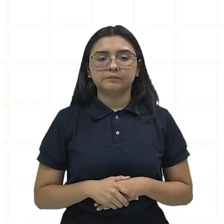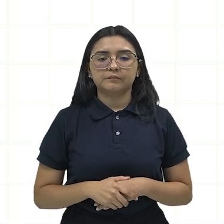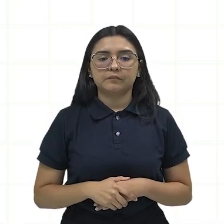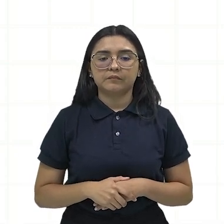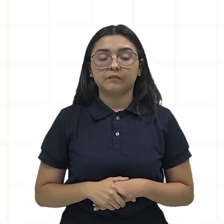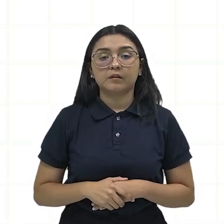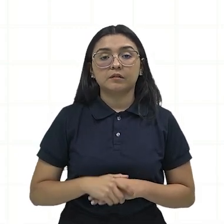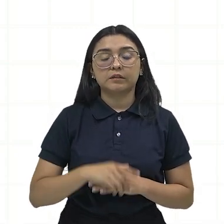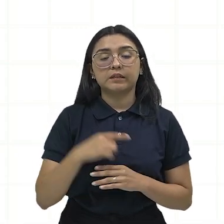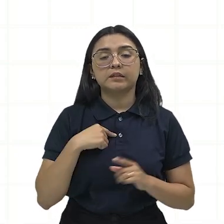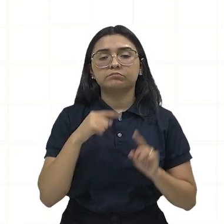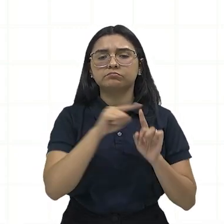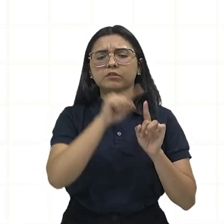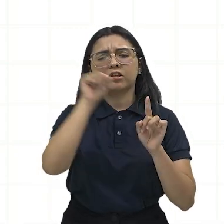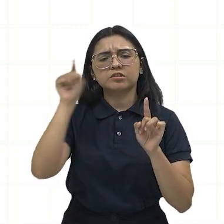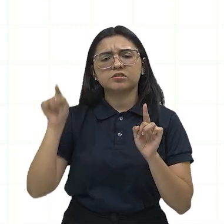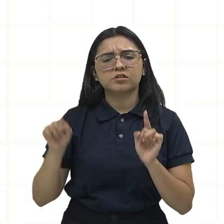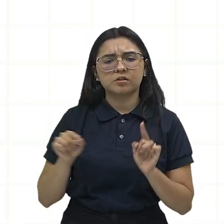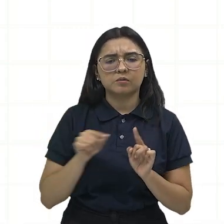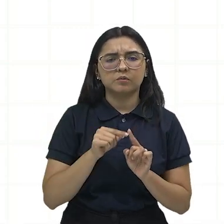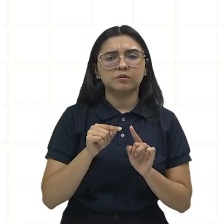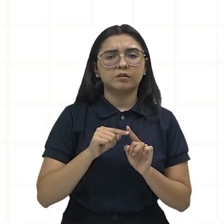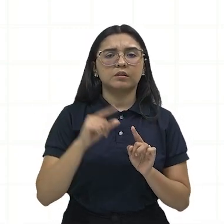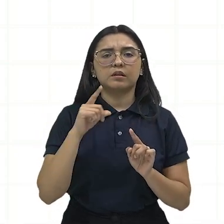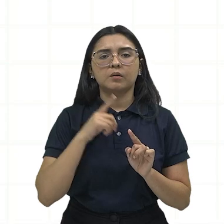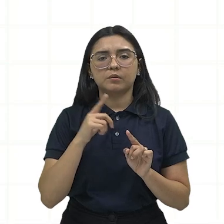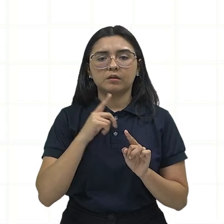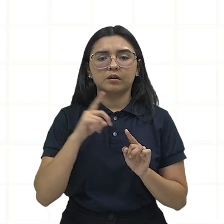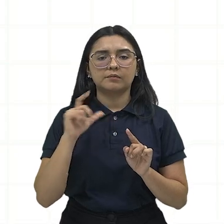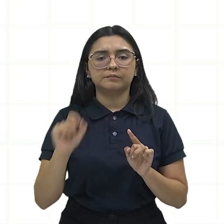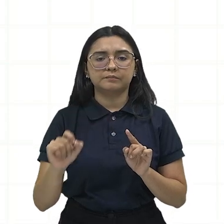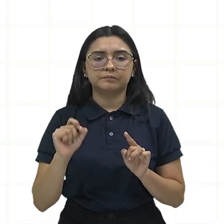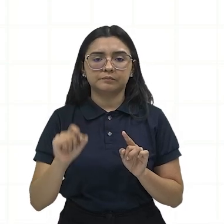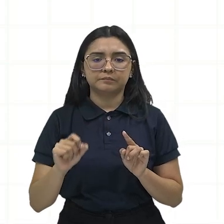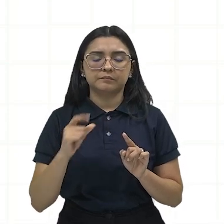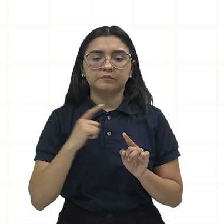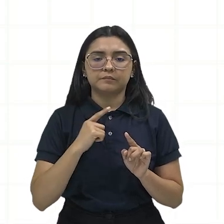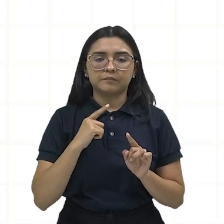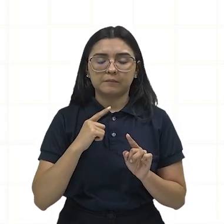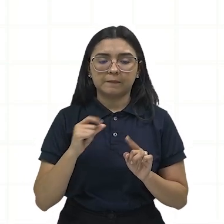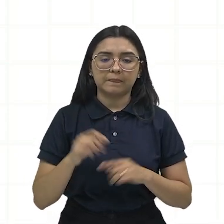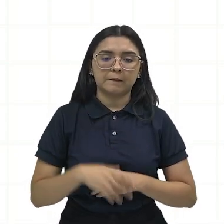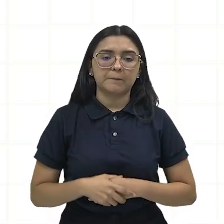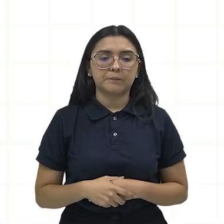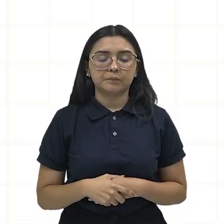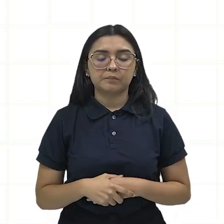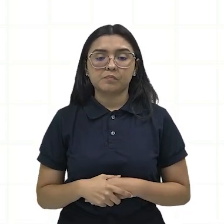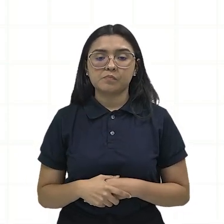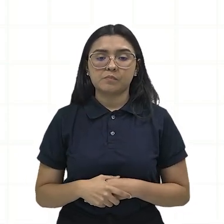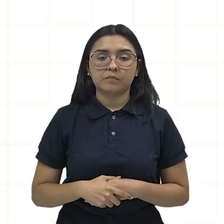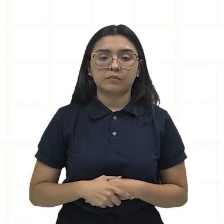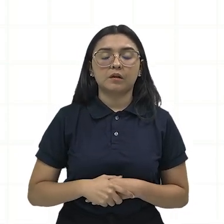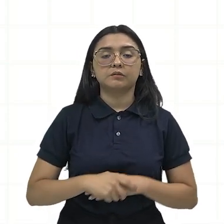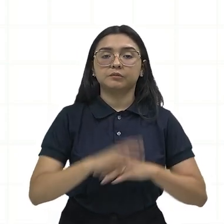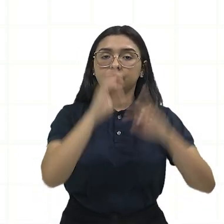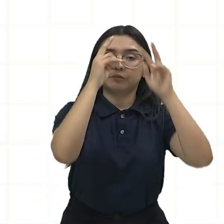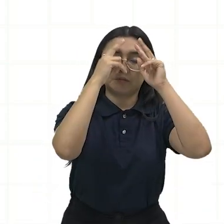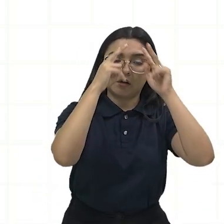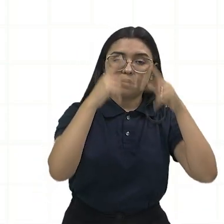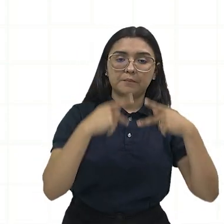neste ciclo, né, nós temos aí o envolvimento tanto do ser